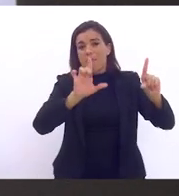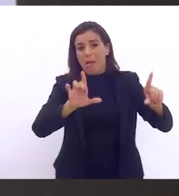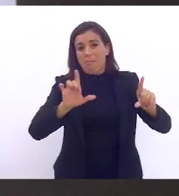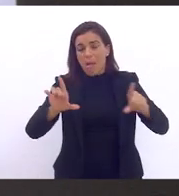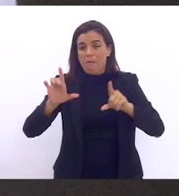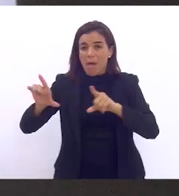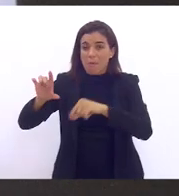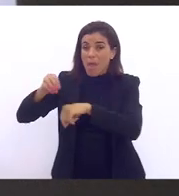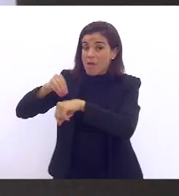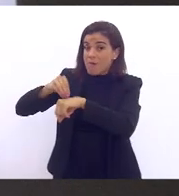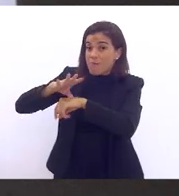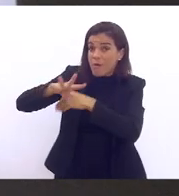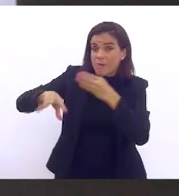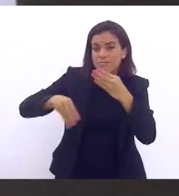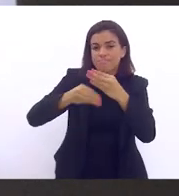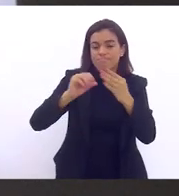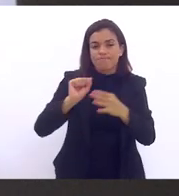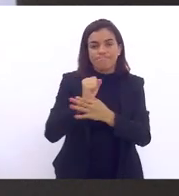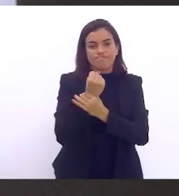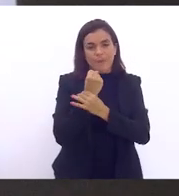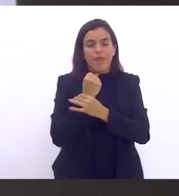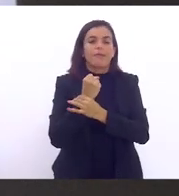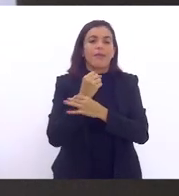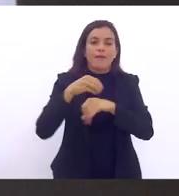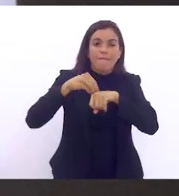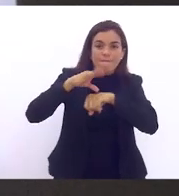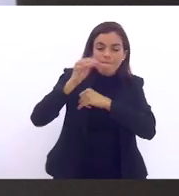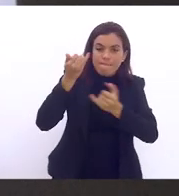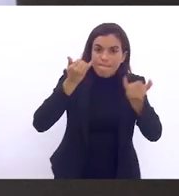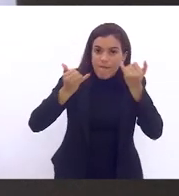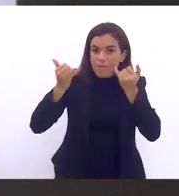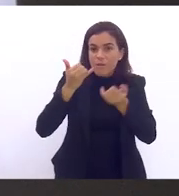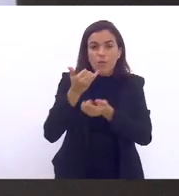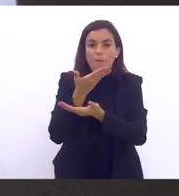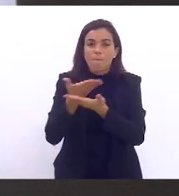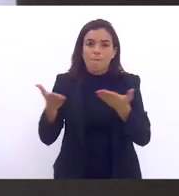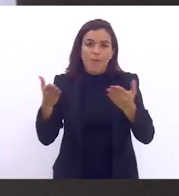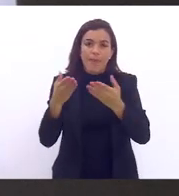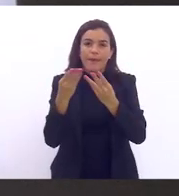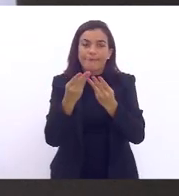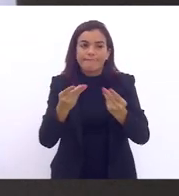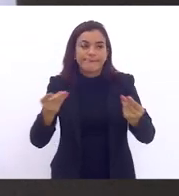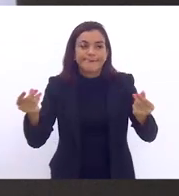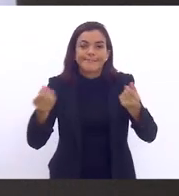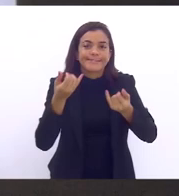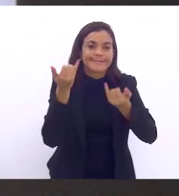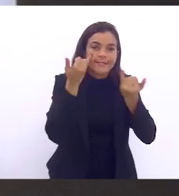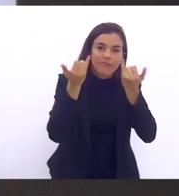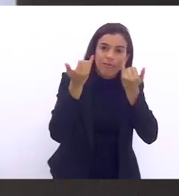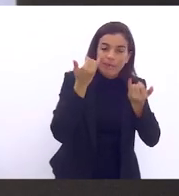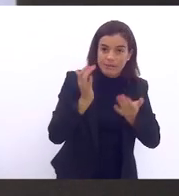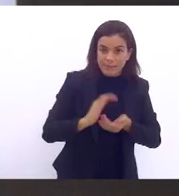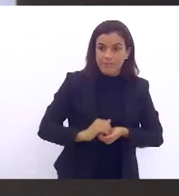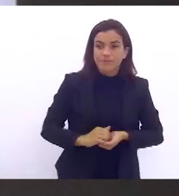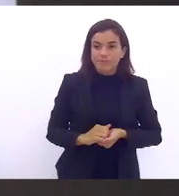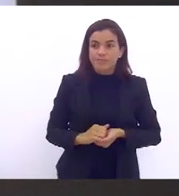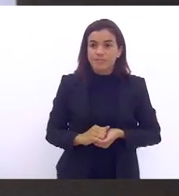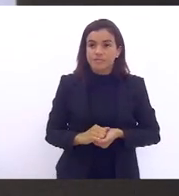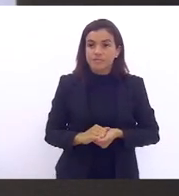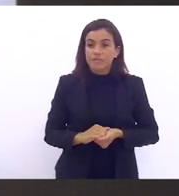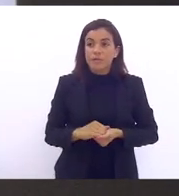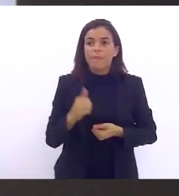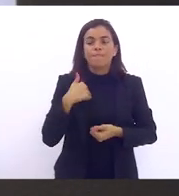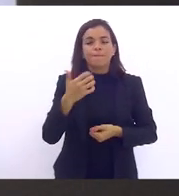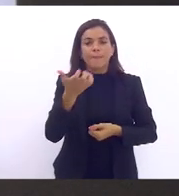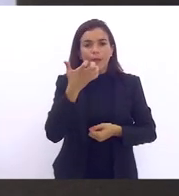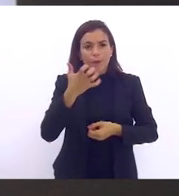adicional para garantir que essa comunicação Não perca essa energia não perca essa dinâmica que a gente teve desde o início né Eh o que eu